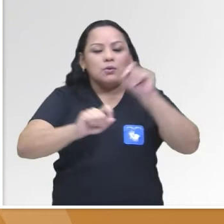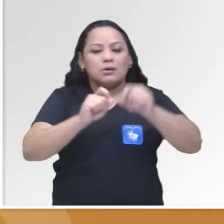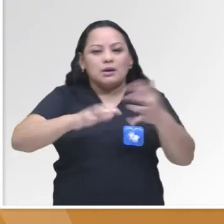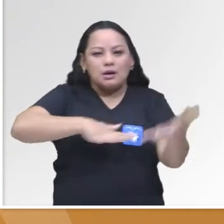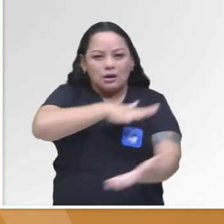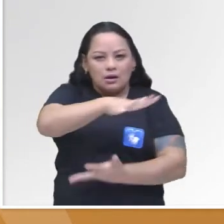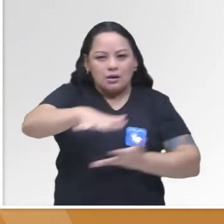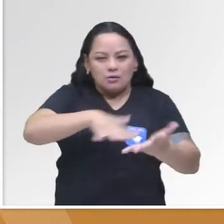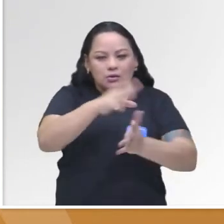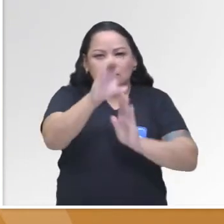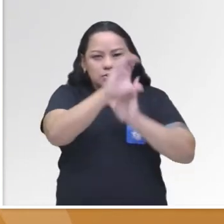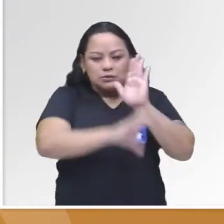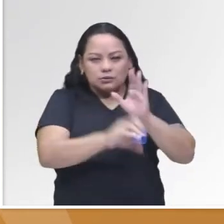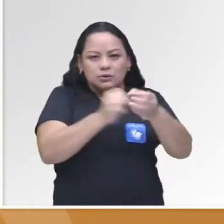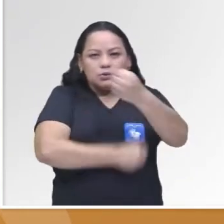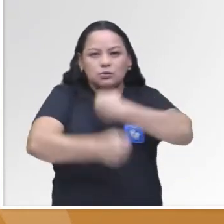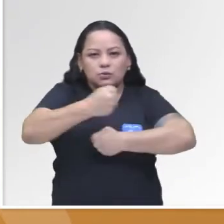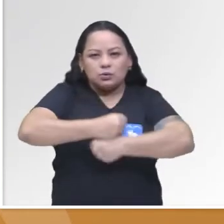Revolução Constitucionalista de